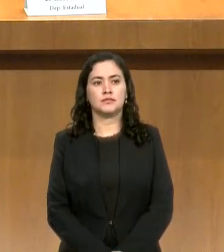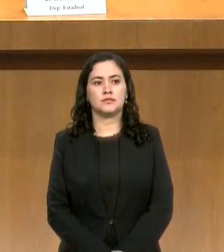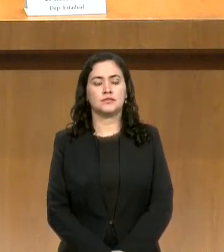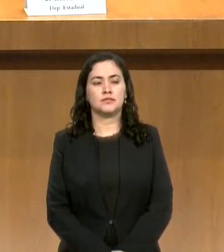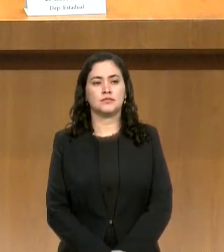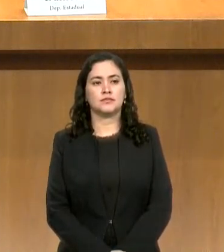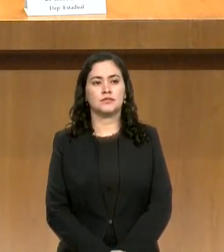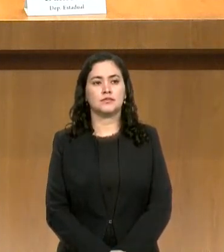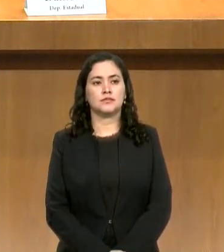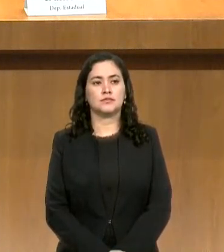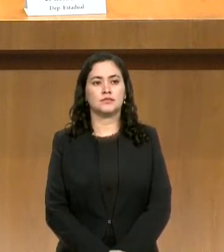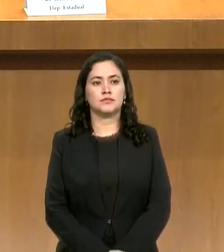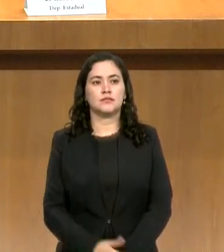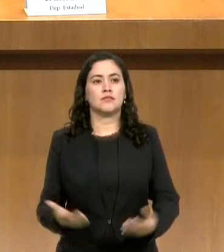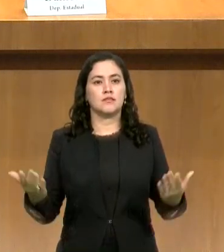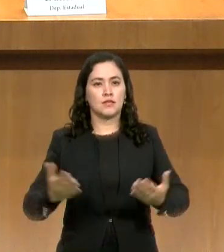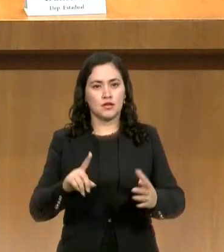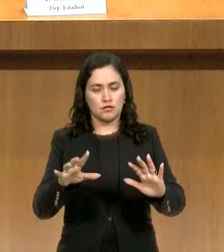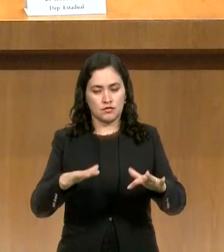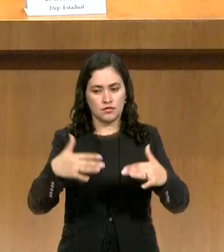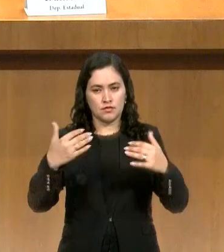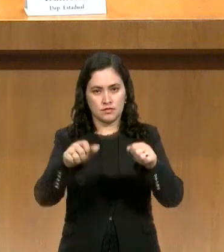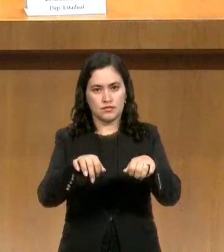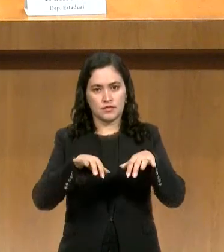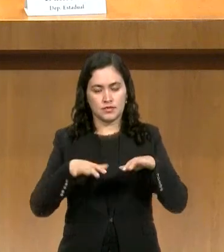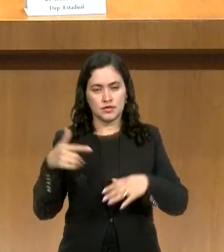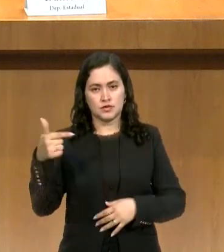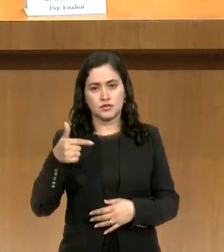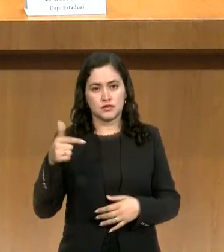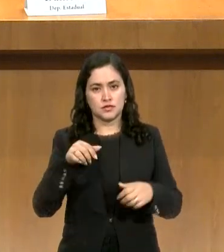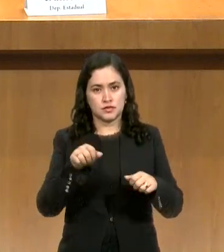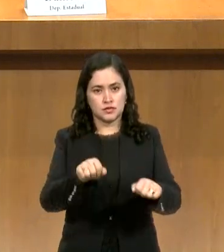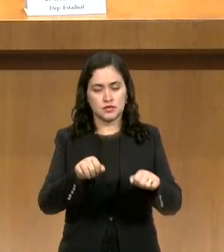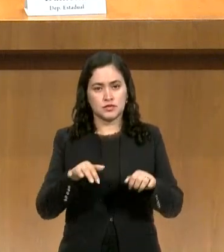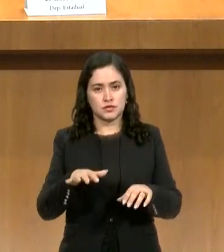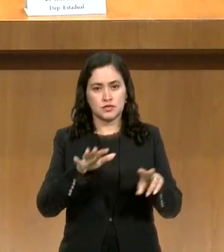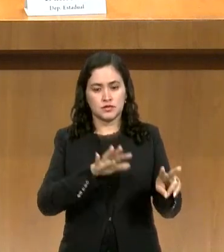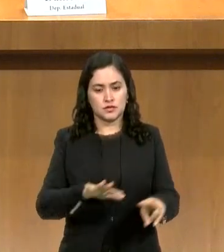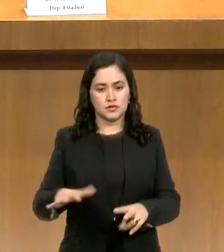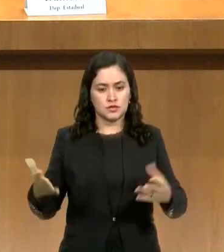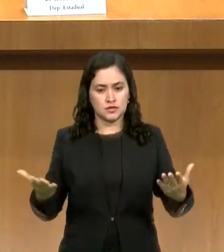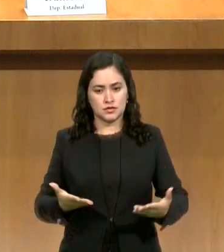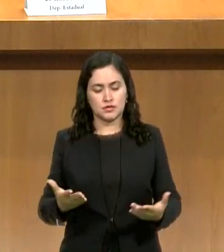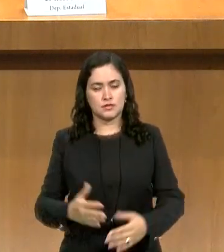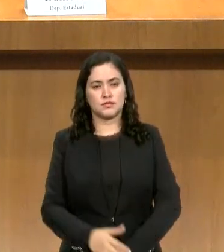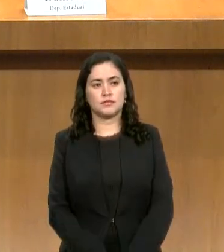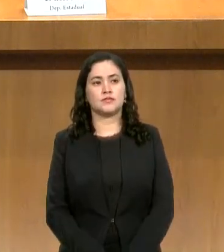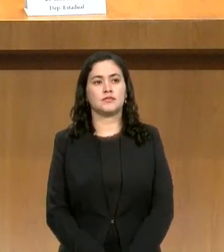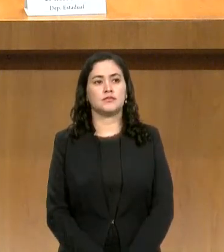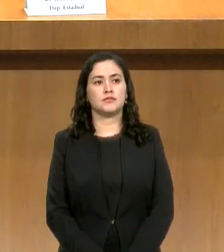Imagens ao vivo aqui do plenário na GBI, que na segunda sessão plenária desta semana.